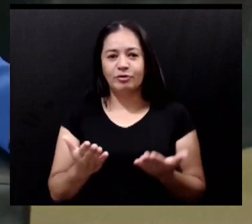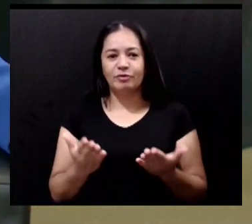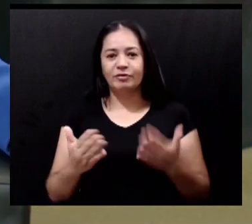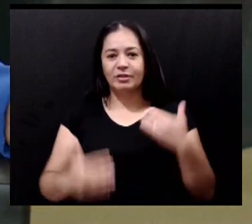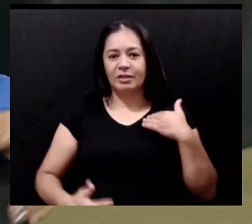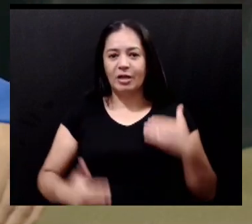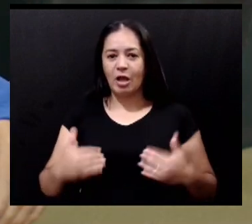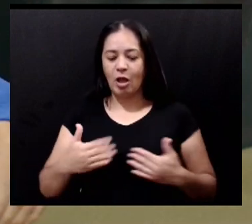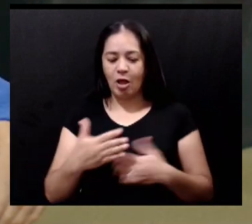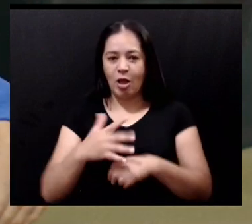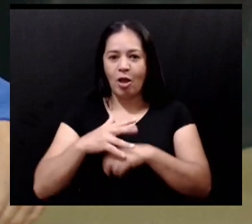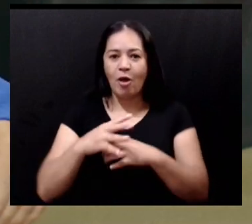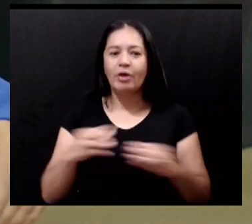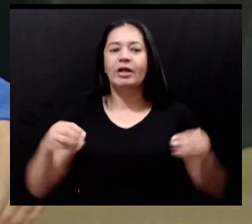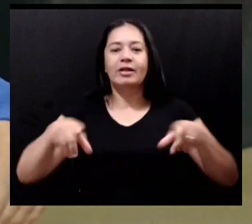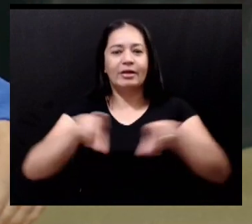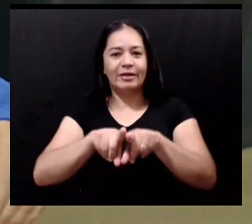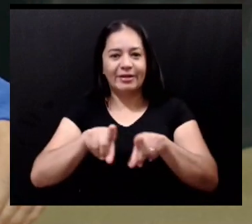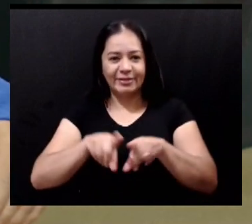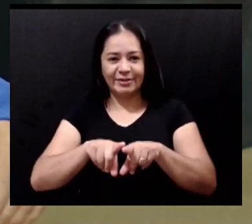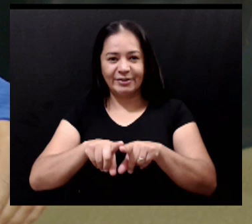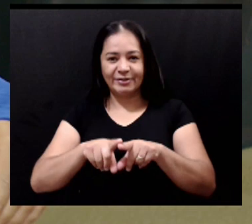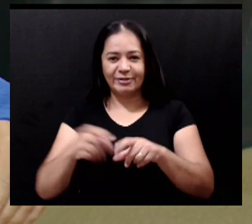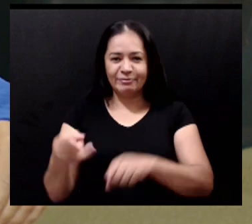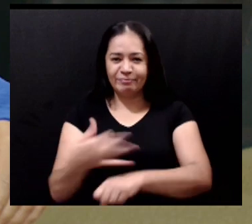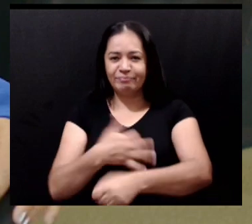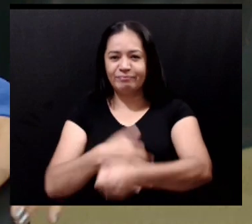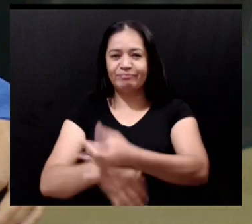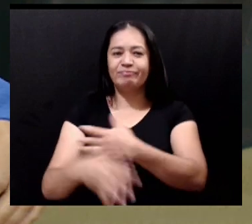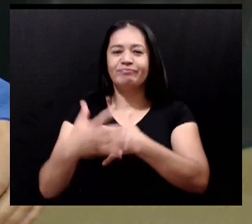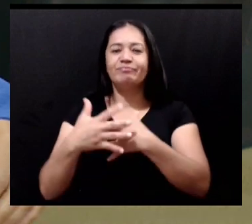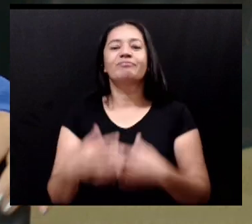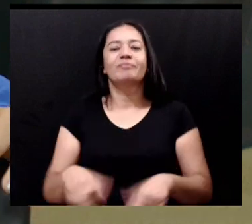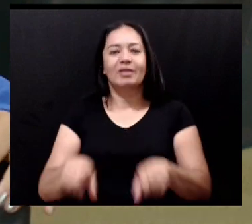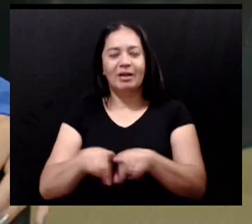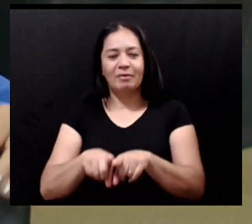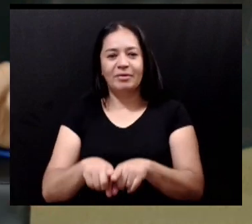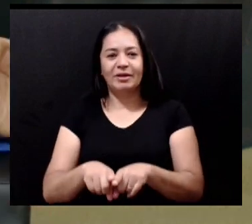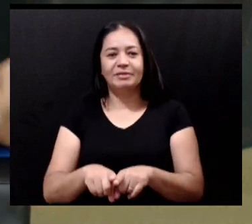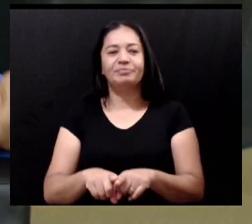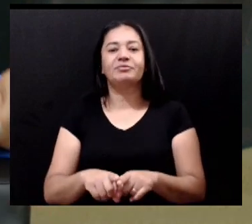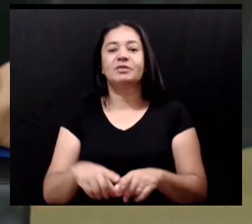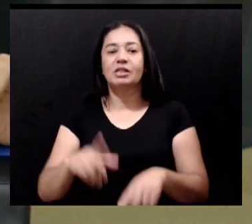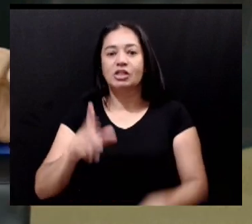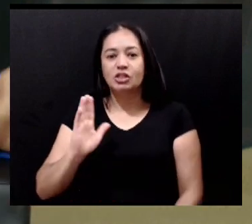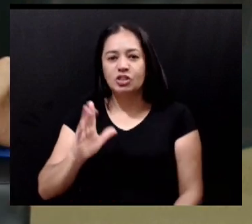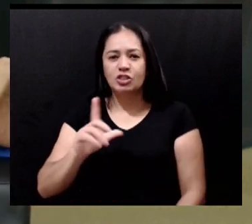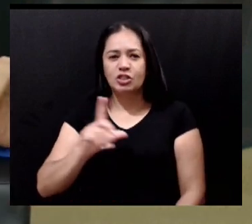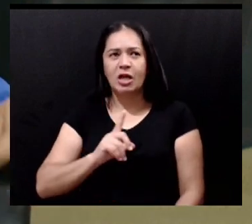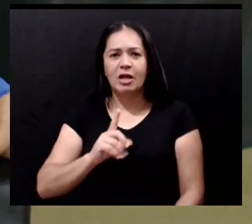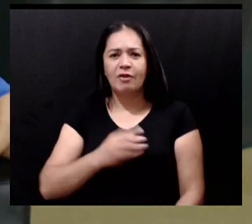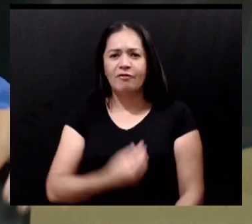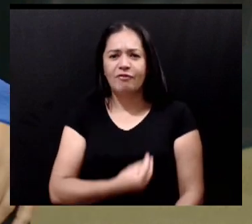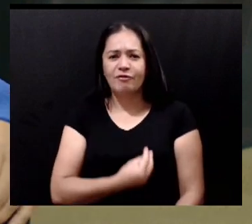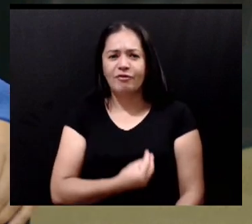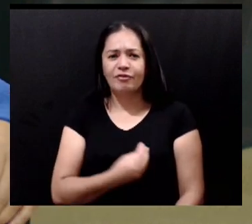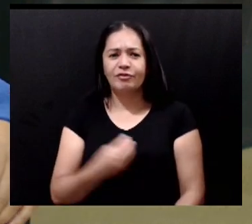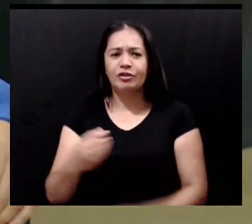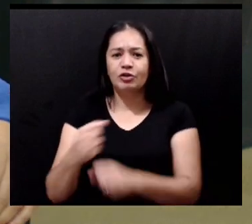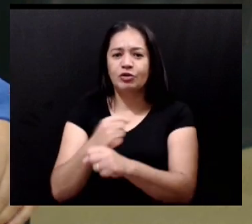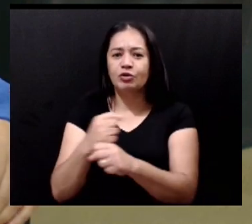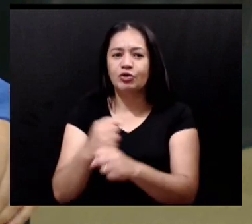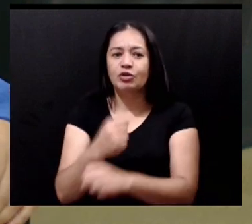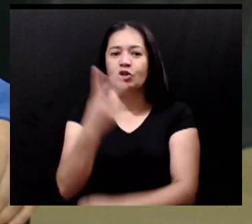a recuperação emocional. A ONG Cabelegria, gente, existe desde 2013 e